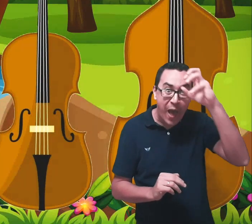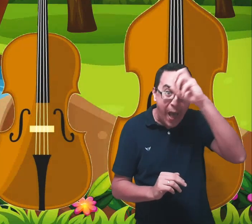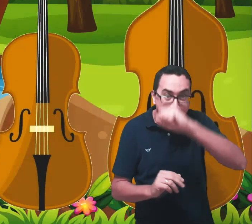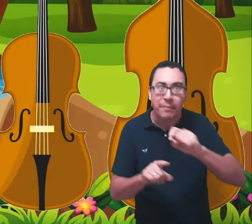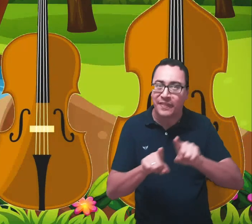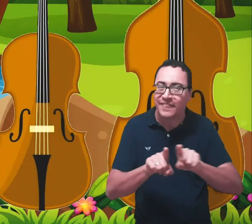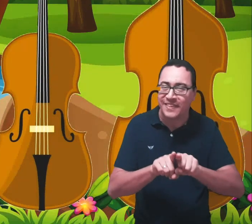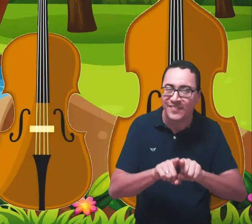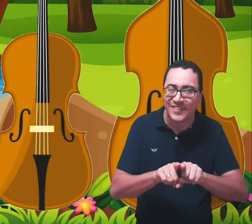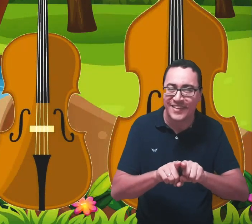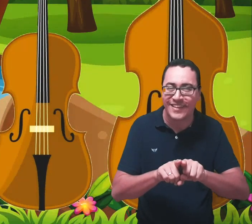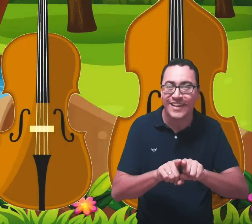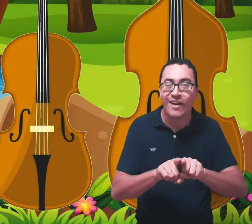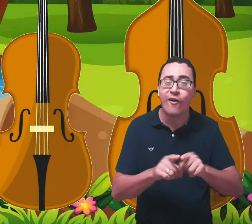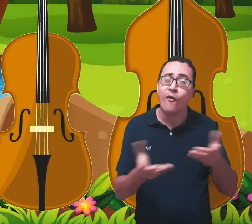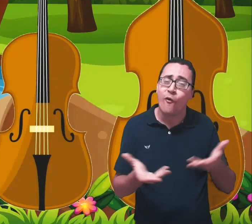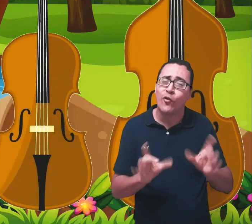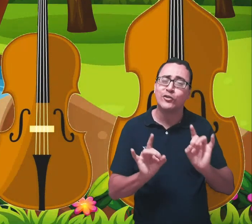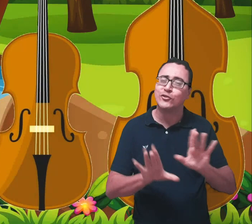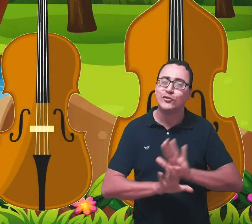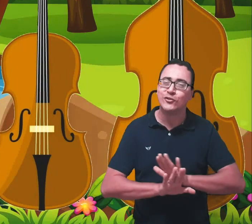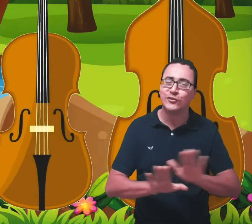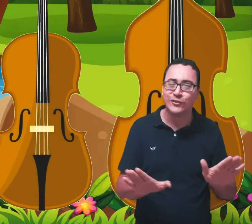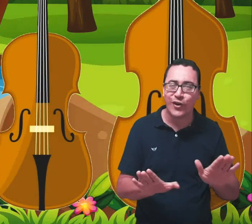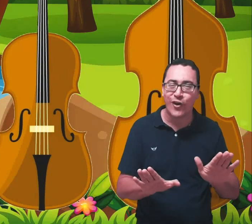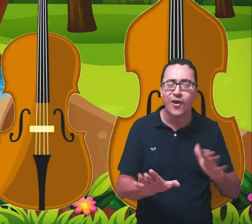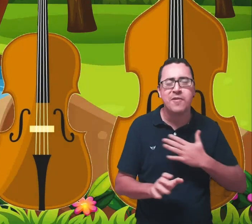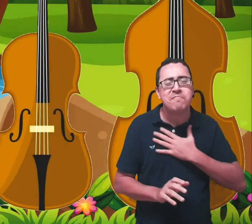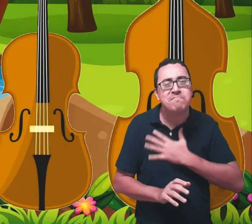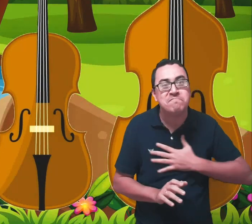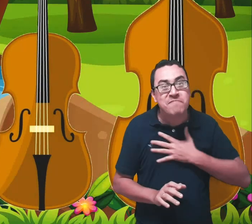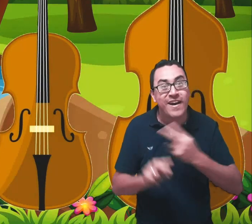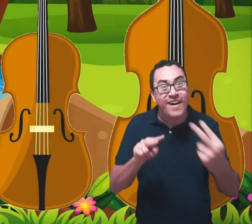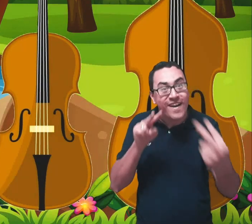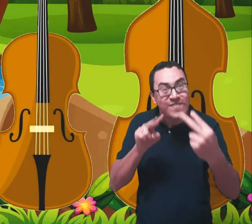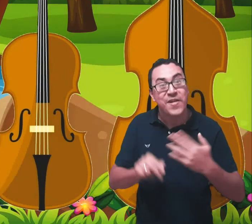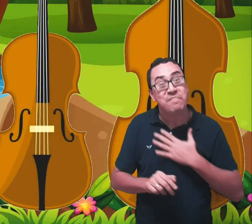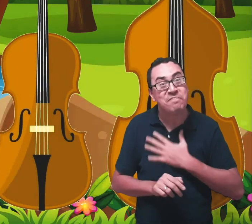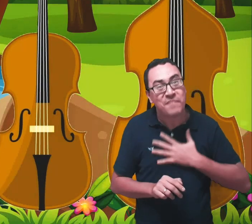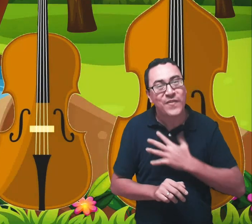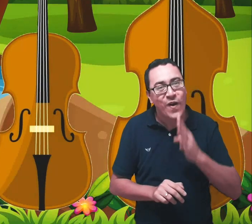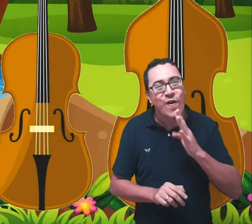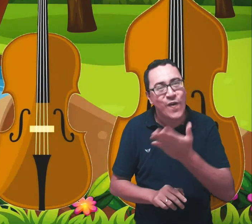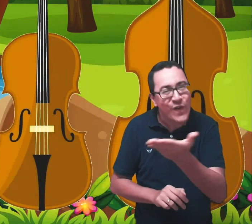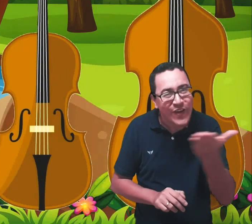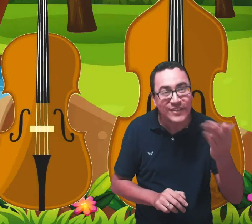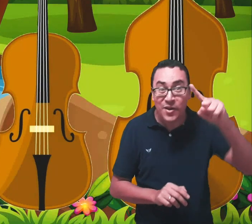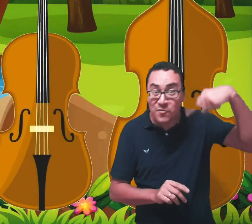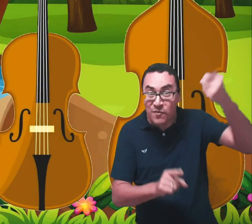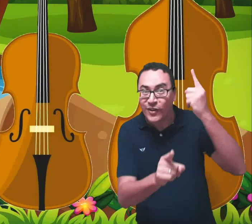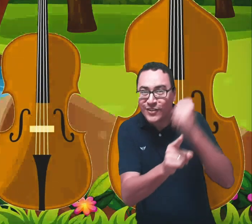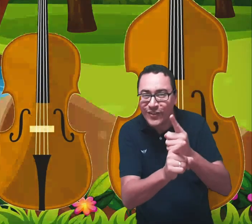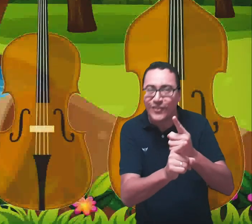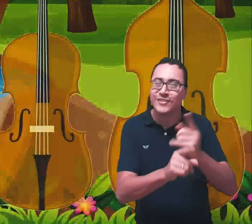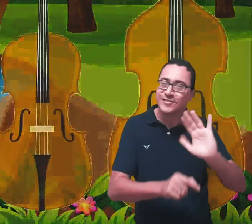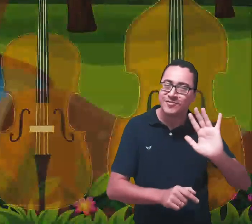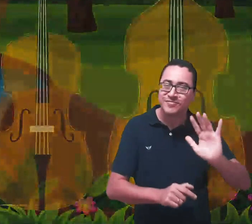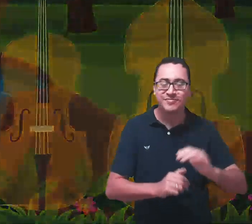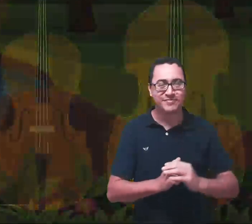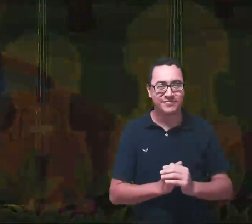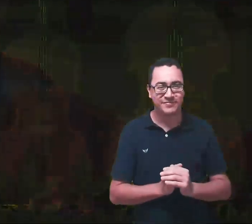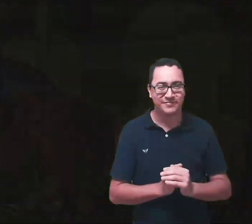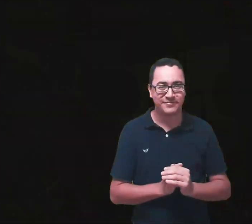aprendido bastante. Por hoje é só, pessoal. Foi um prazer conhecê-los. Até a